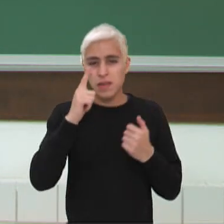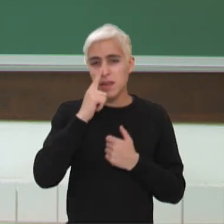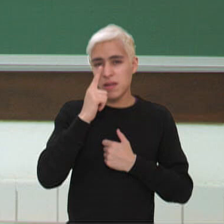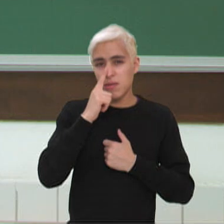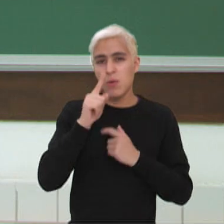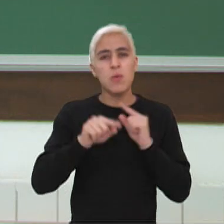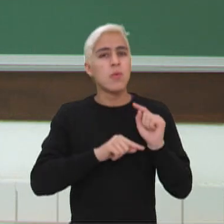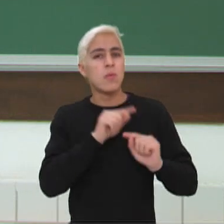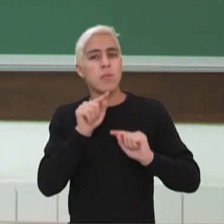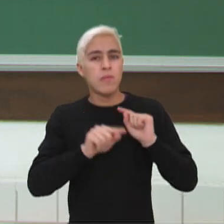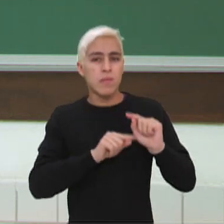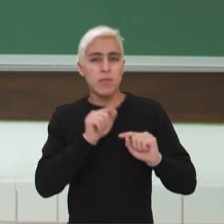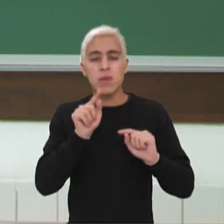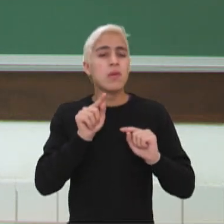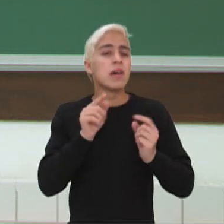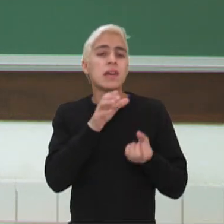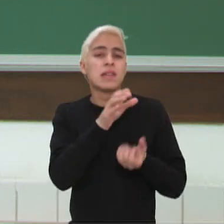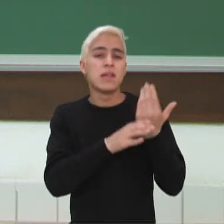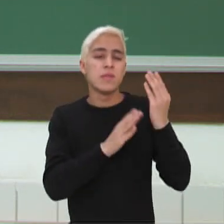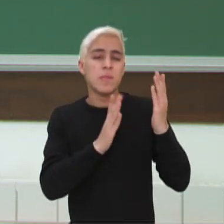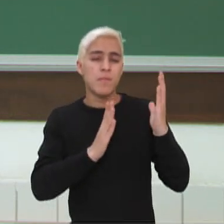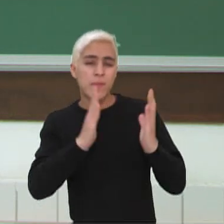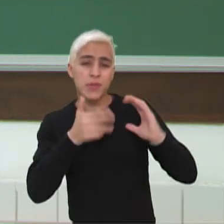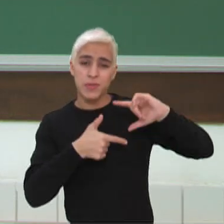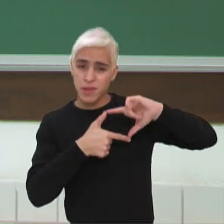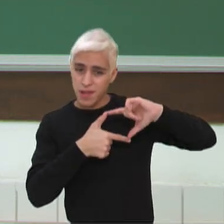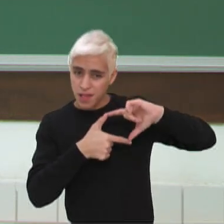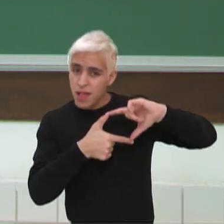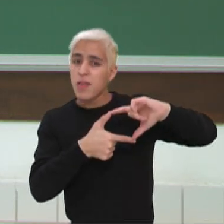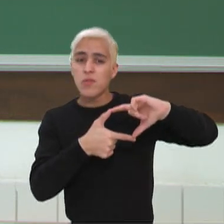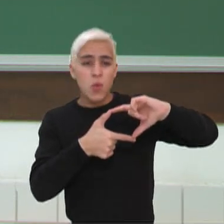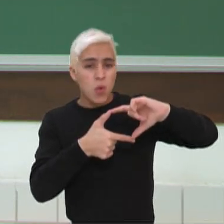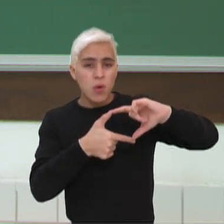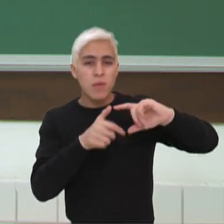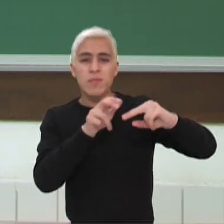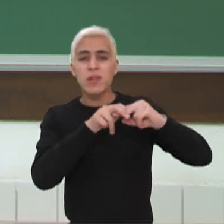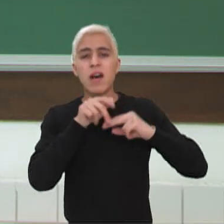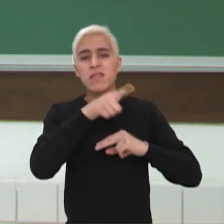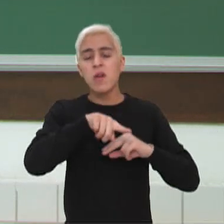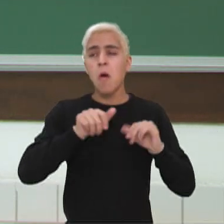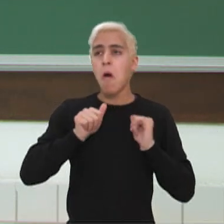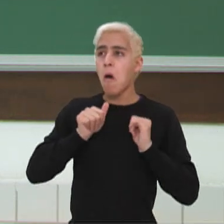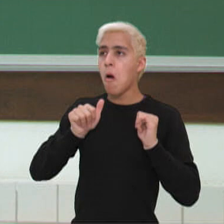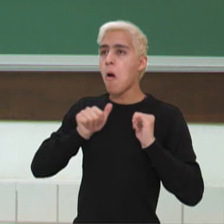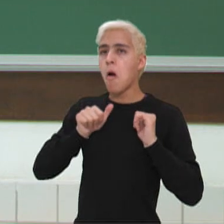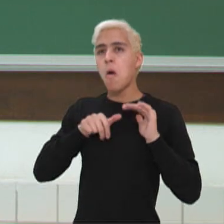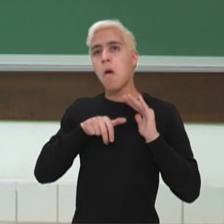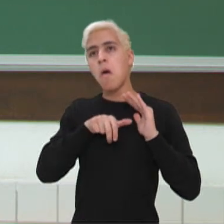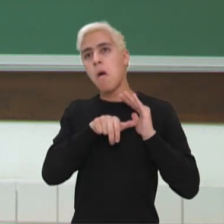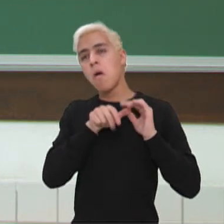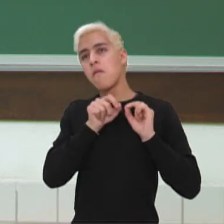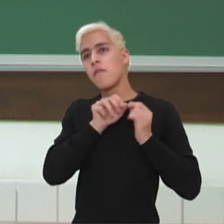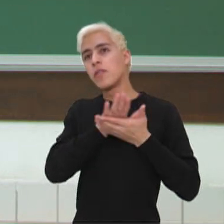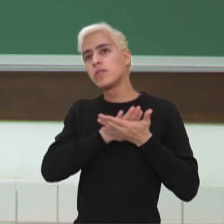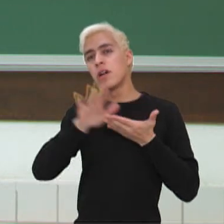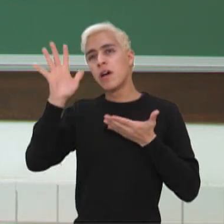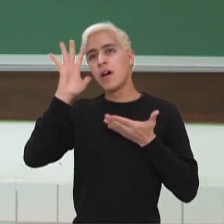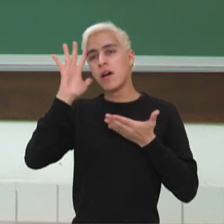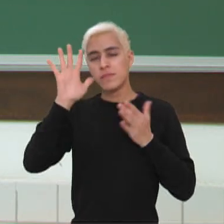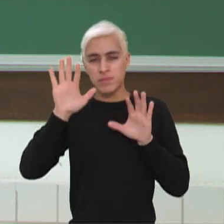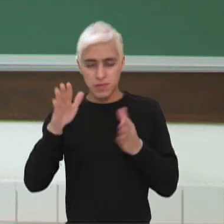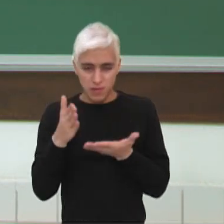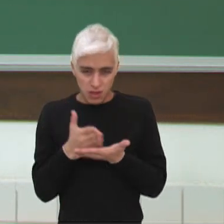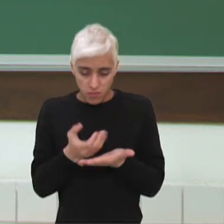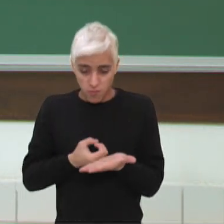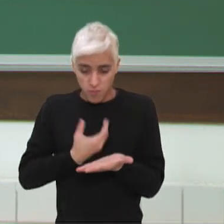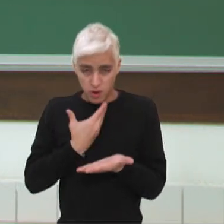teatro grego foi criado durante o período clássico, por conta daquele ócio, né? No livro A Poética de